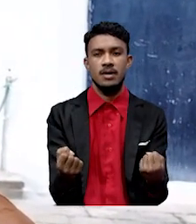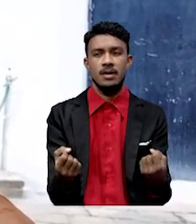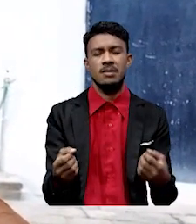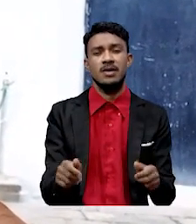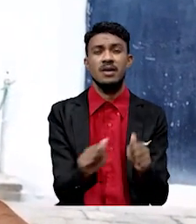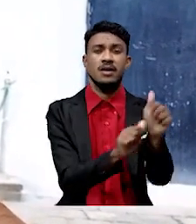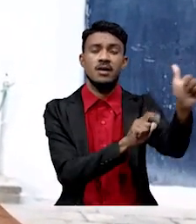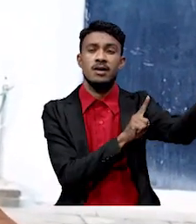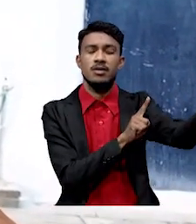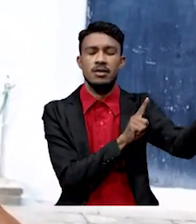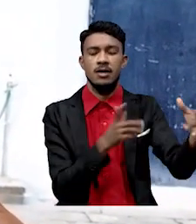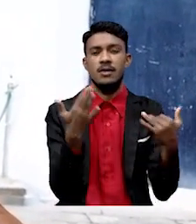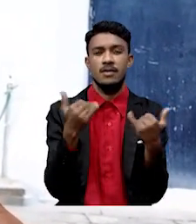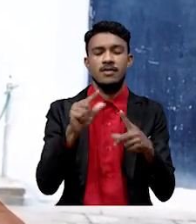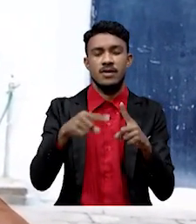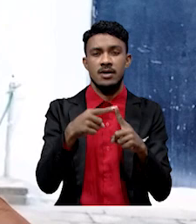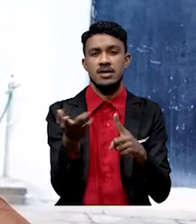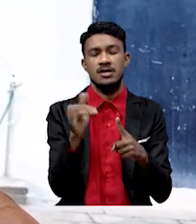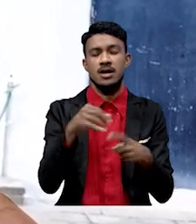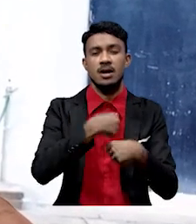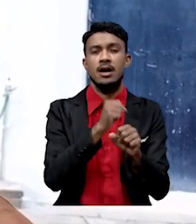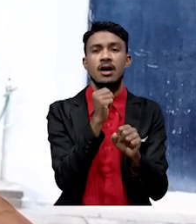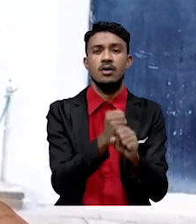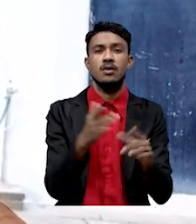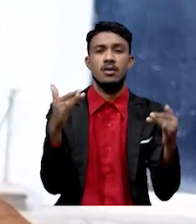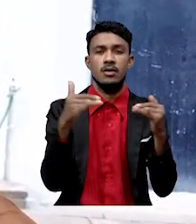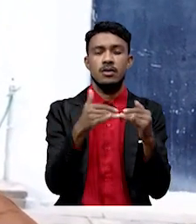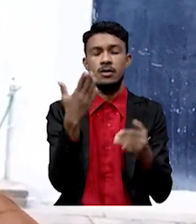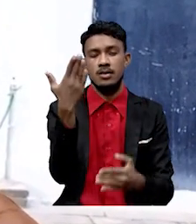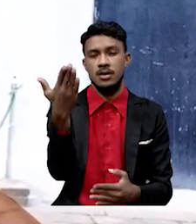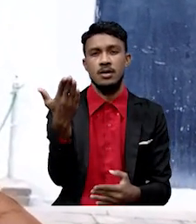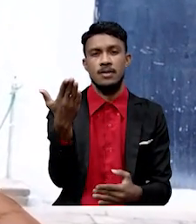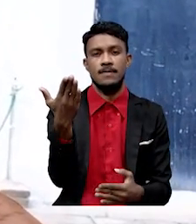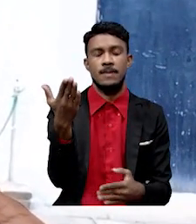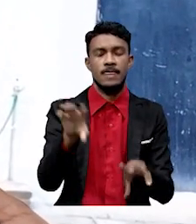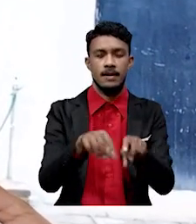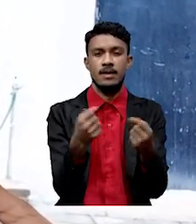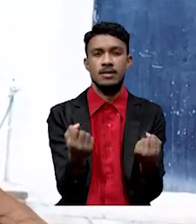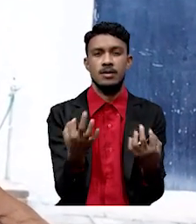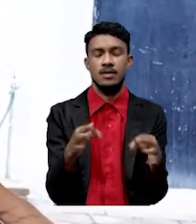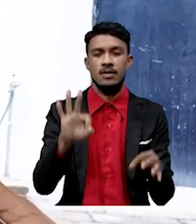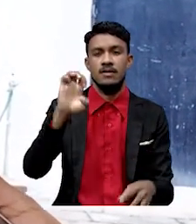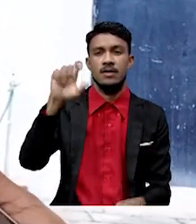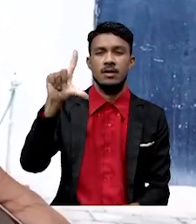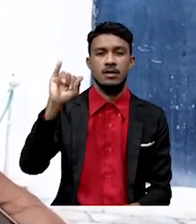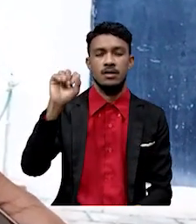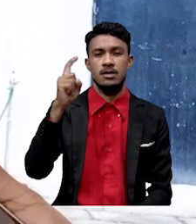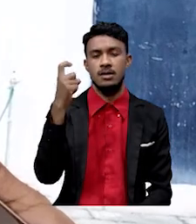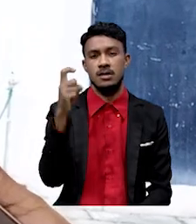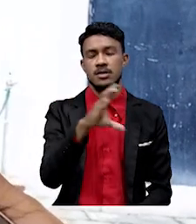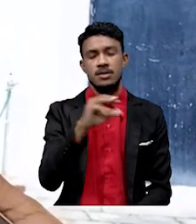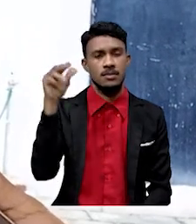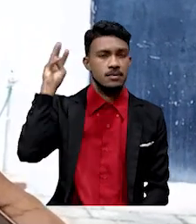cliurtiana a banheira se rehalo lançamento minha avaria do hel Félix Januário Guterres hatutan